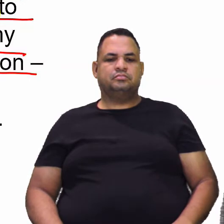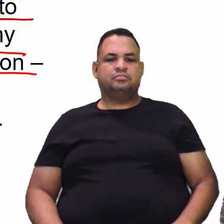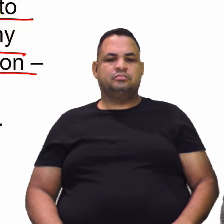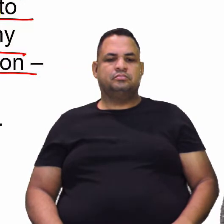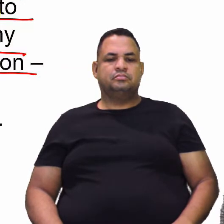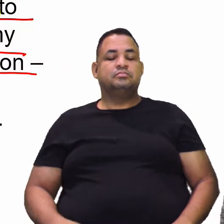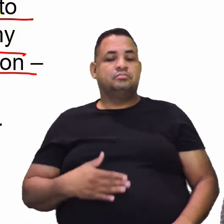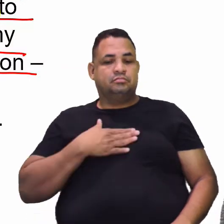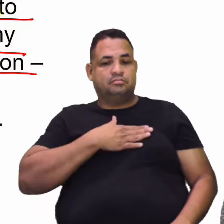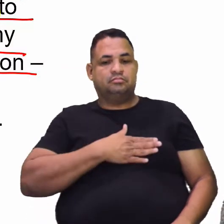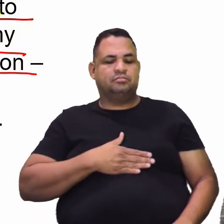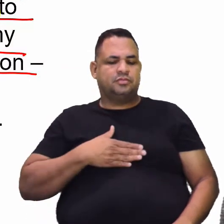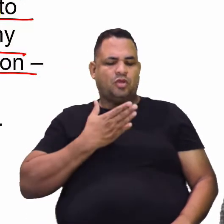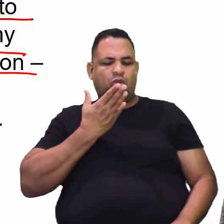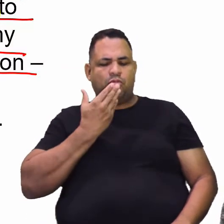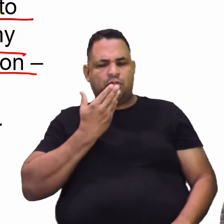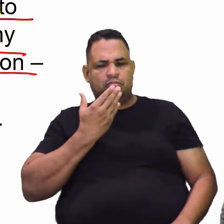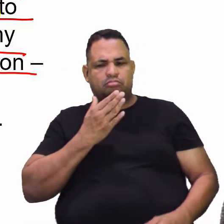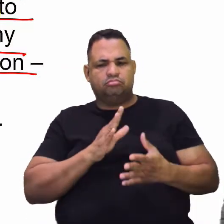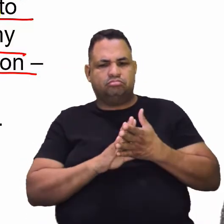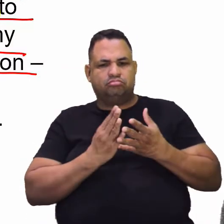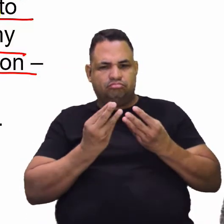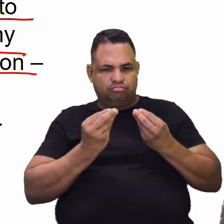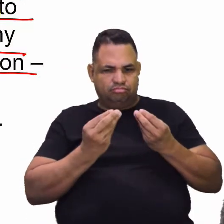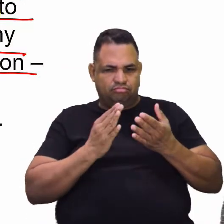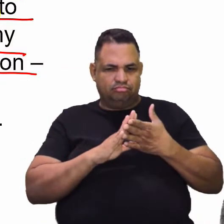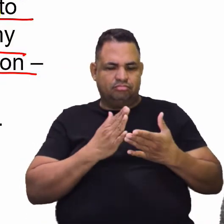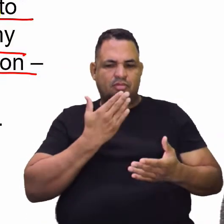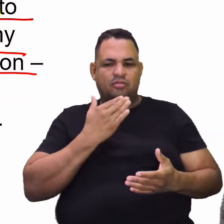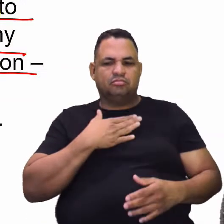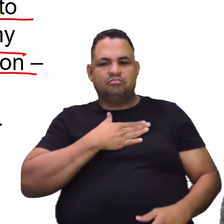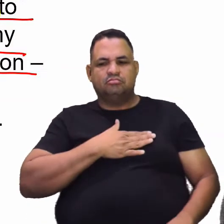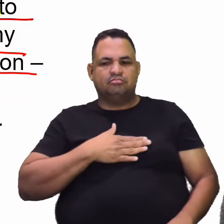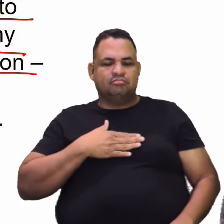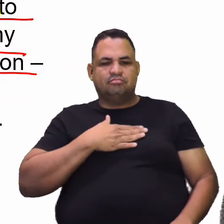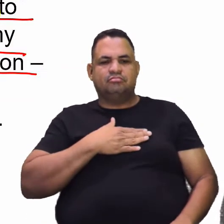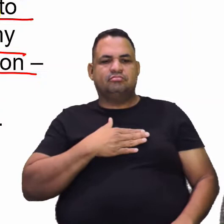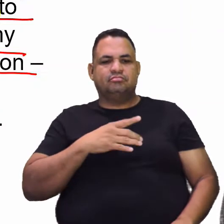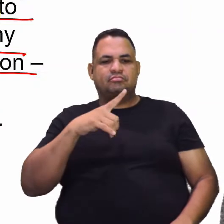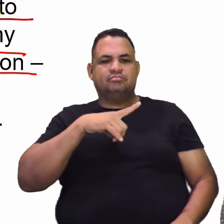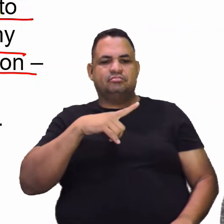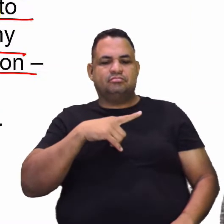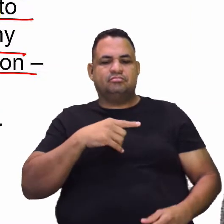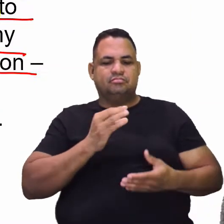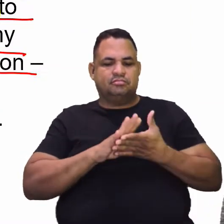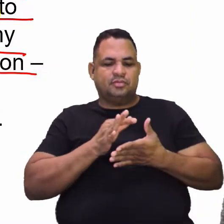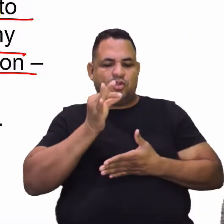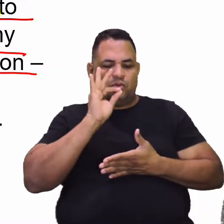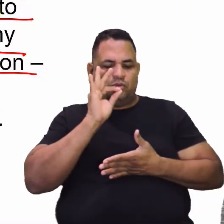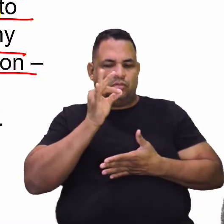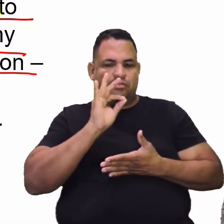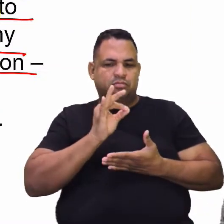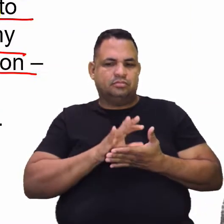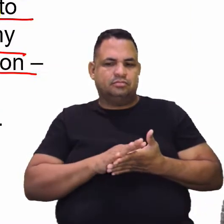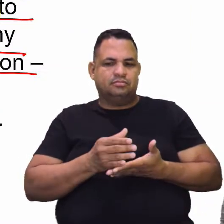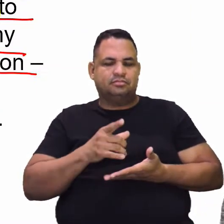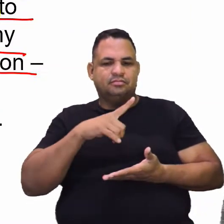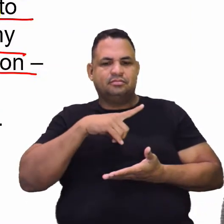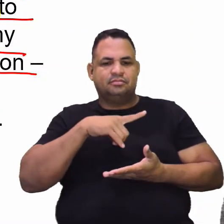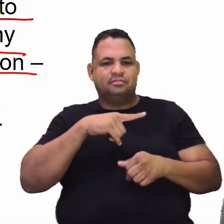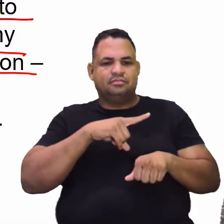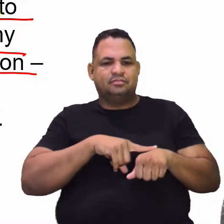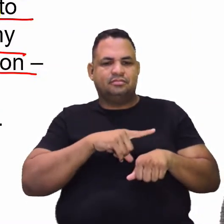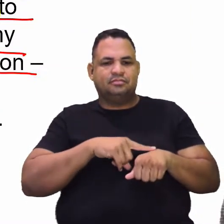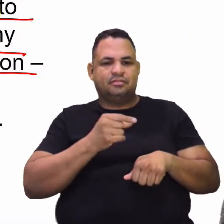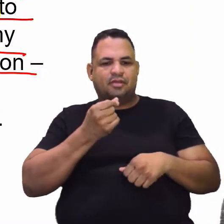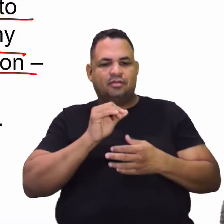Ou seja, eu gosto de comer bastante, uma das minhas coisas favoritas é ter café da manhã, aliás, é ter um tempinho